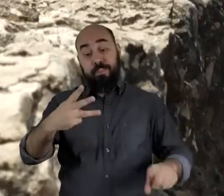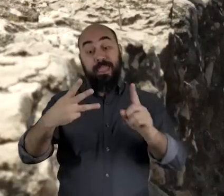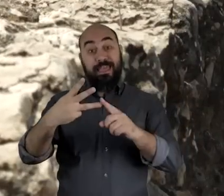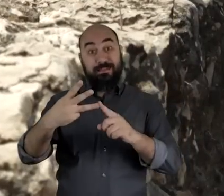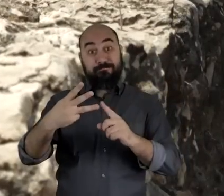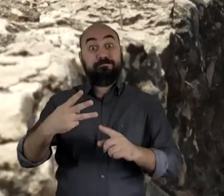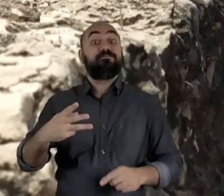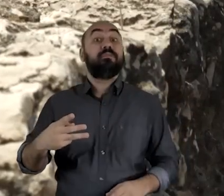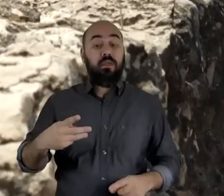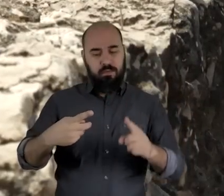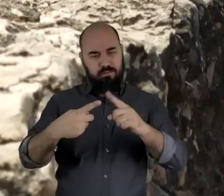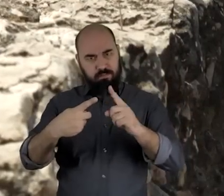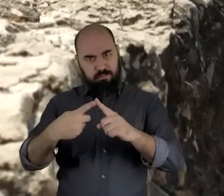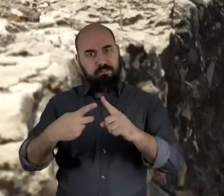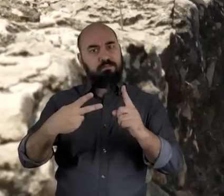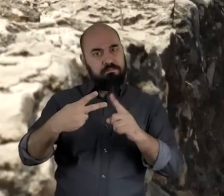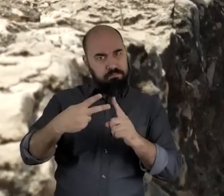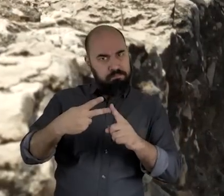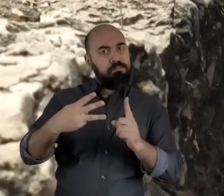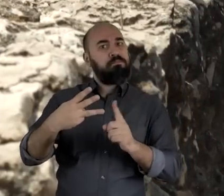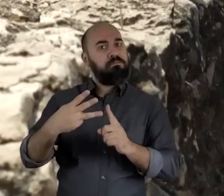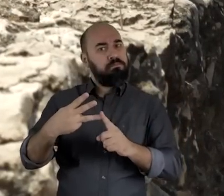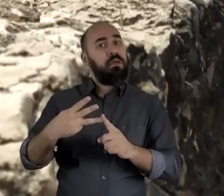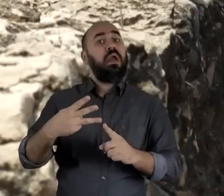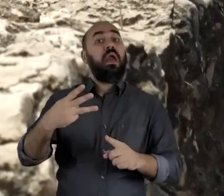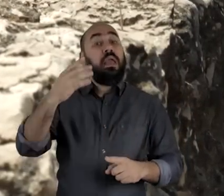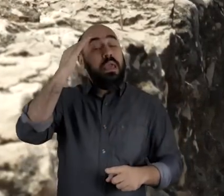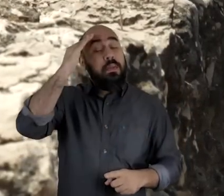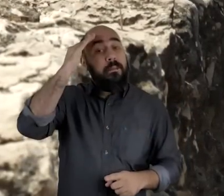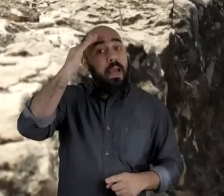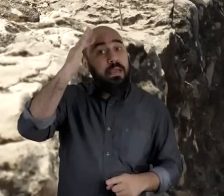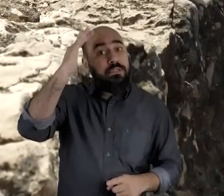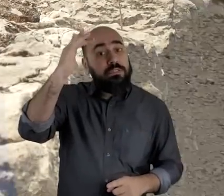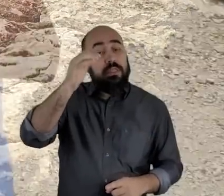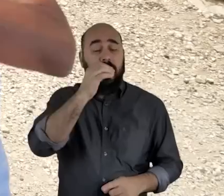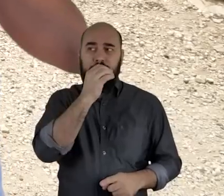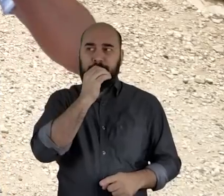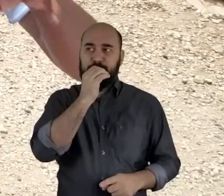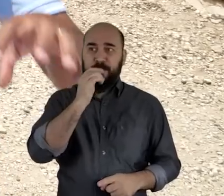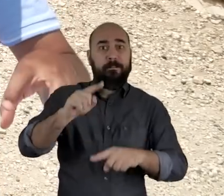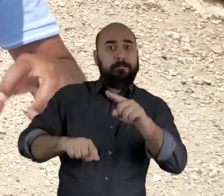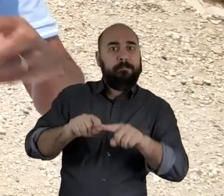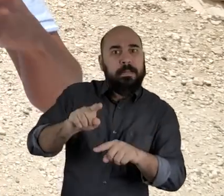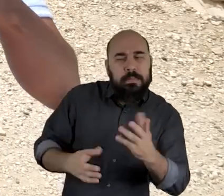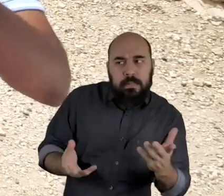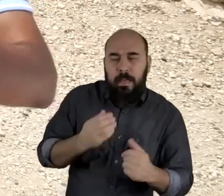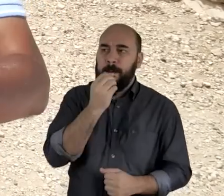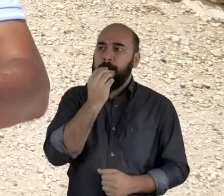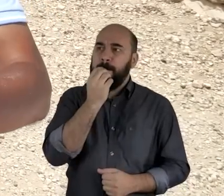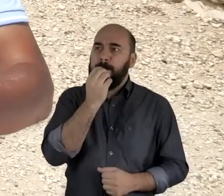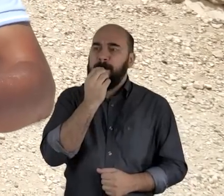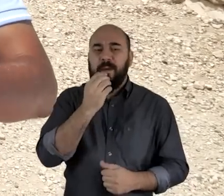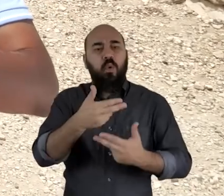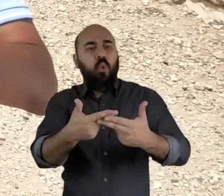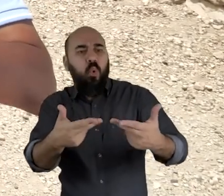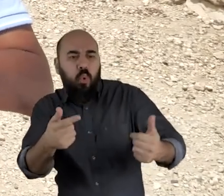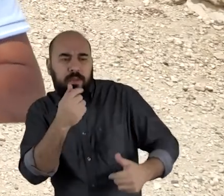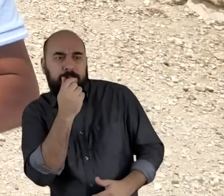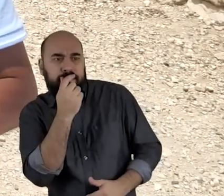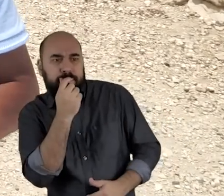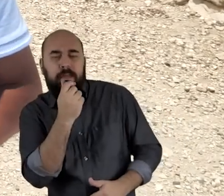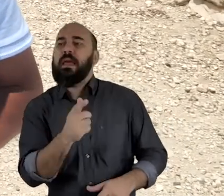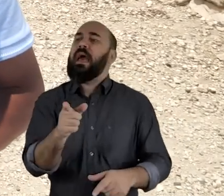lugar, a arqueologia também me ajuda a imaginar elementos, ações e atividades que